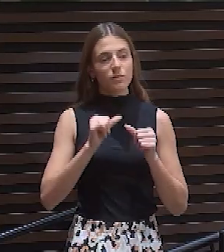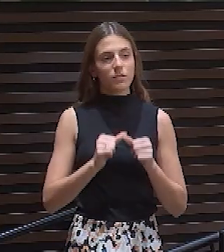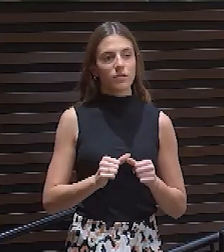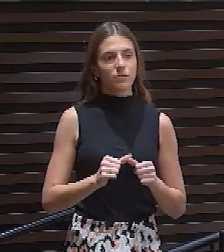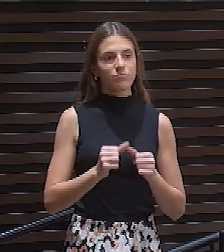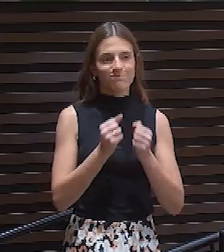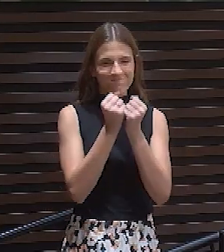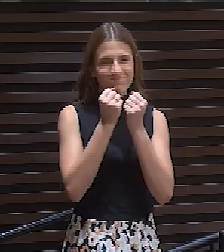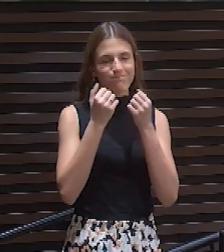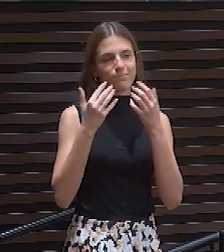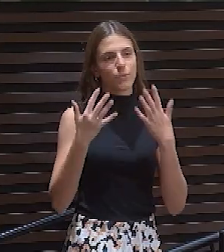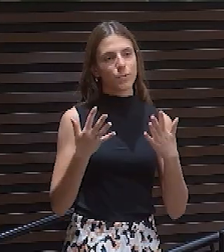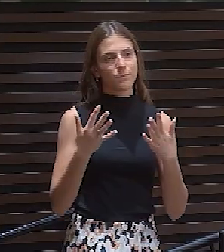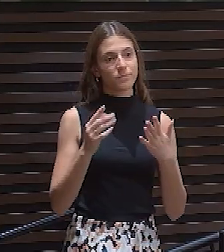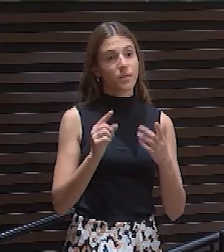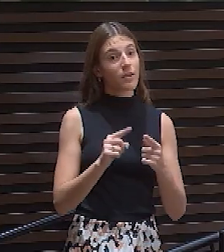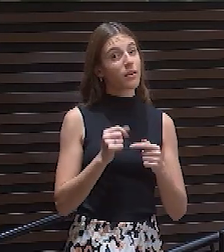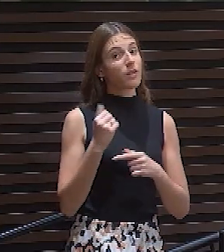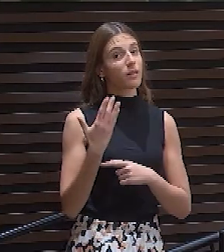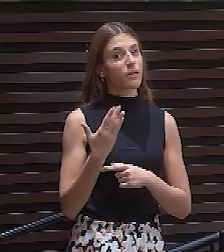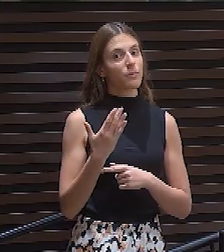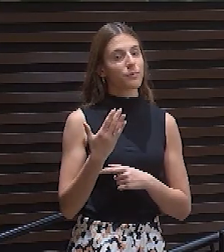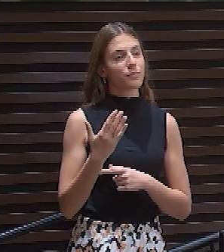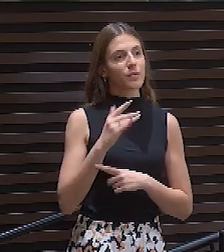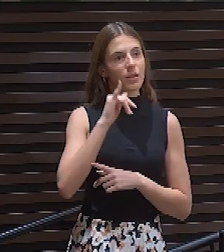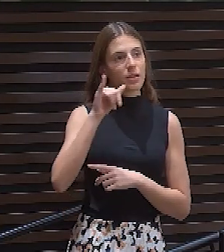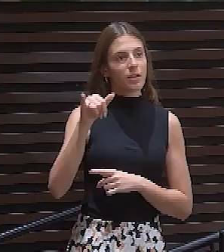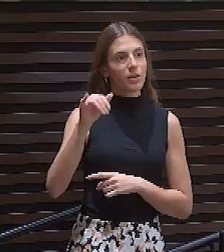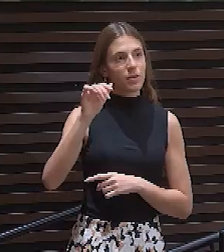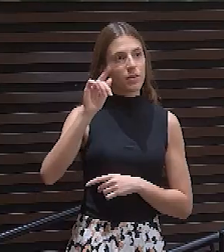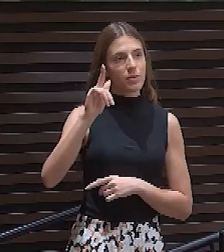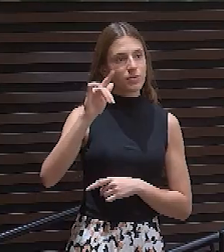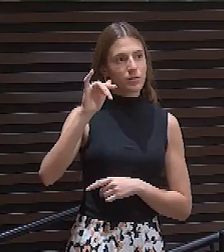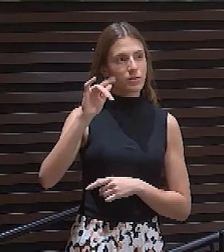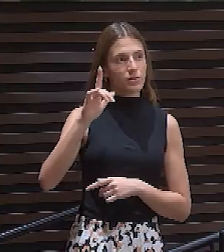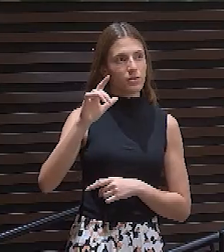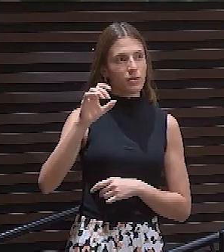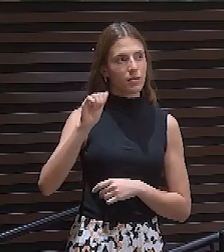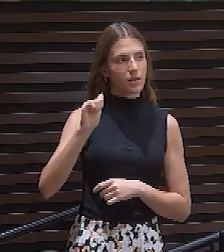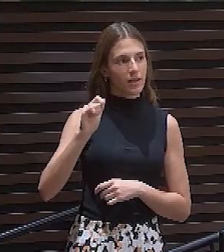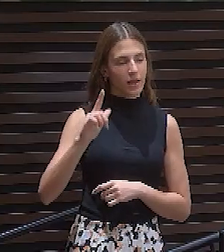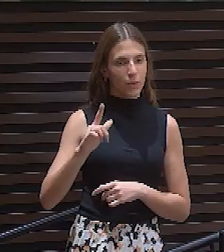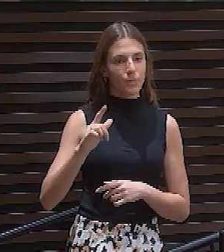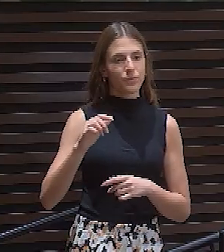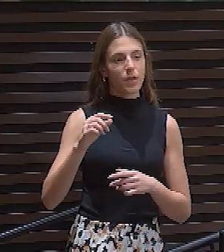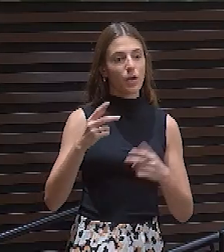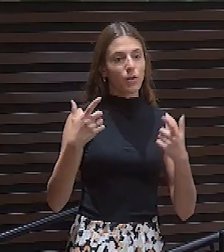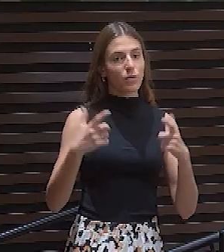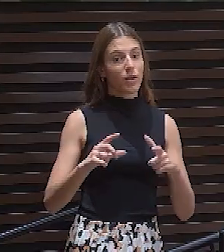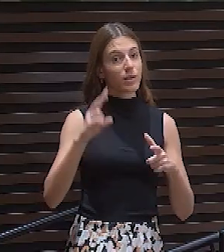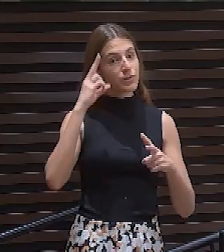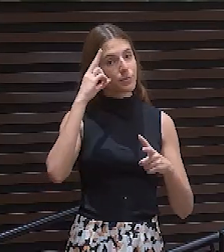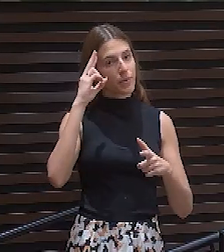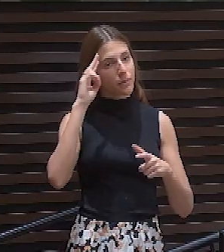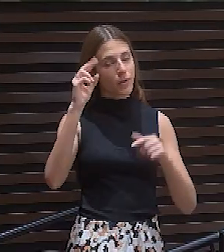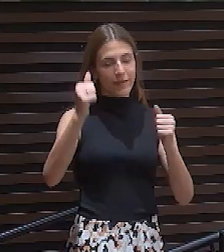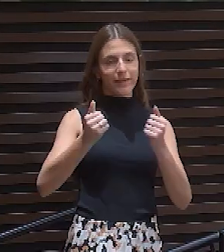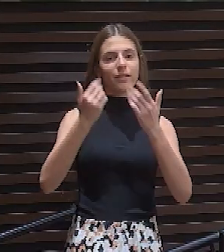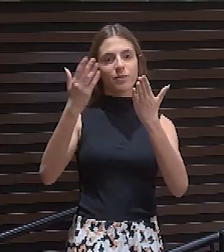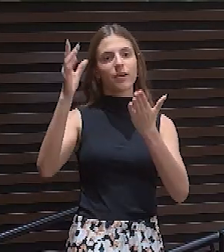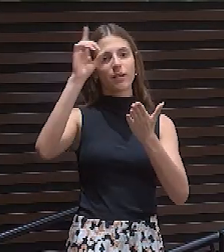é? Então, mais uma coisa, Gilgal é lugar de memória, Gilgal é lugar de